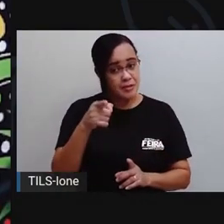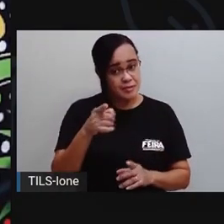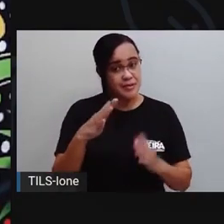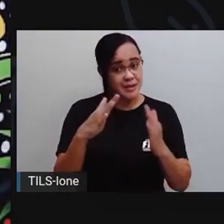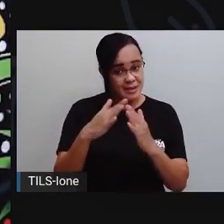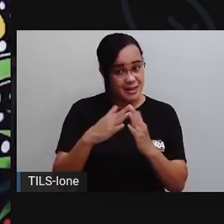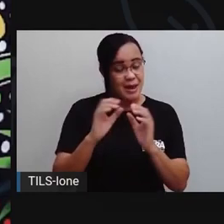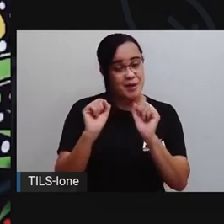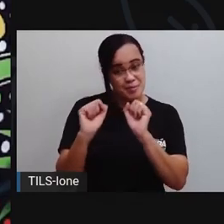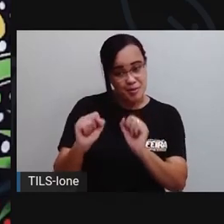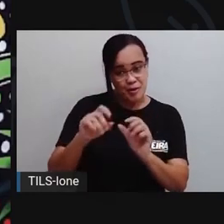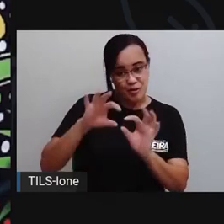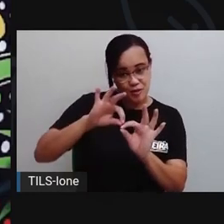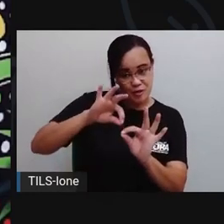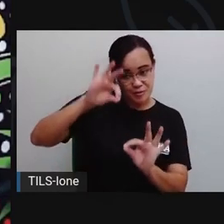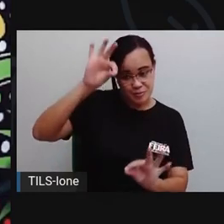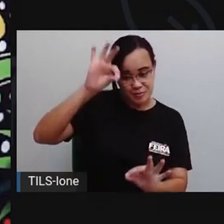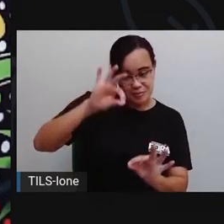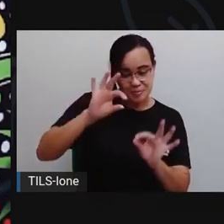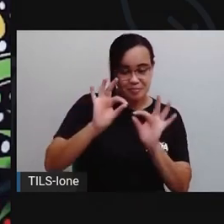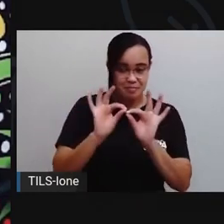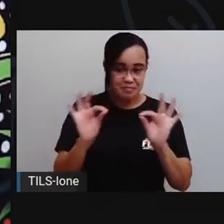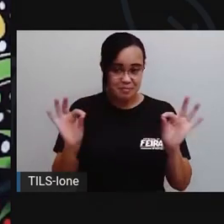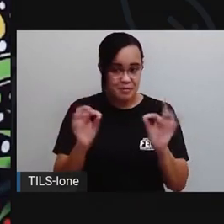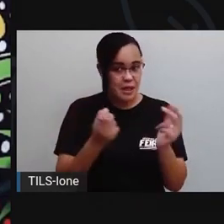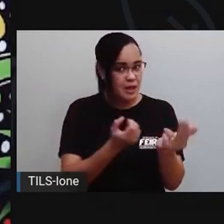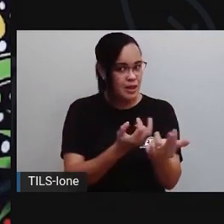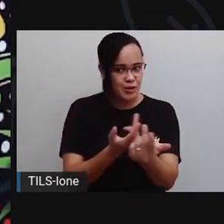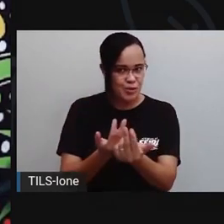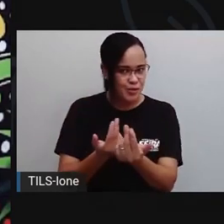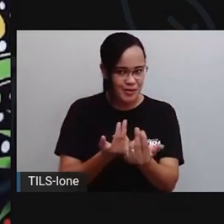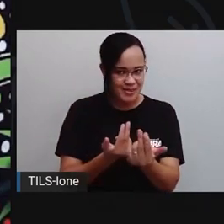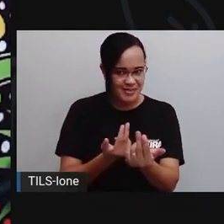Mede sempre pra ficar tudo igualzinho.